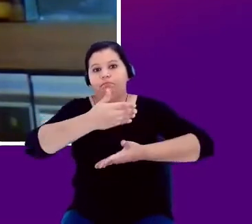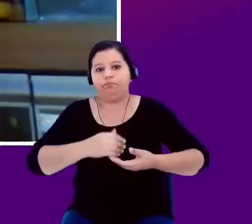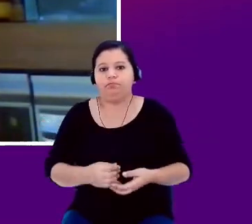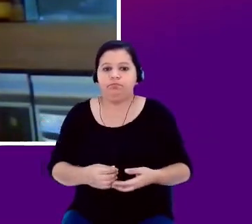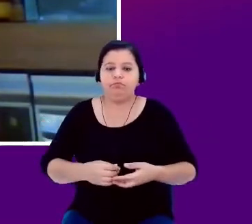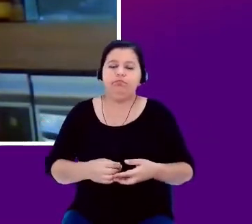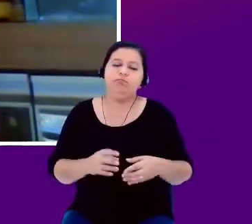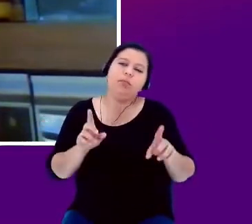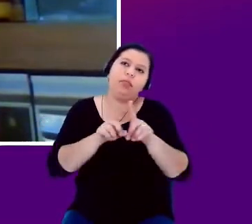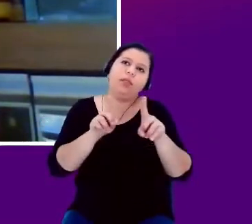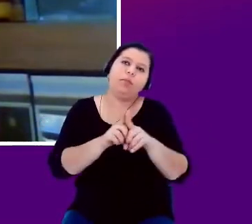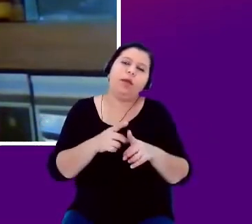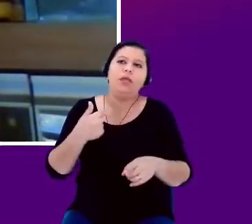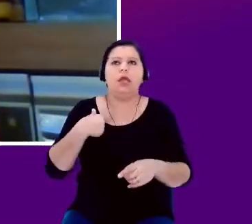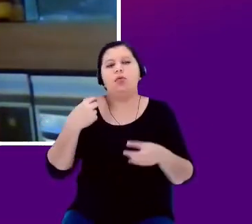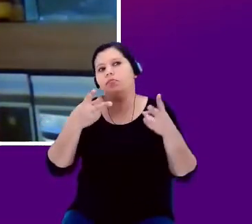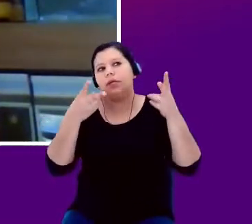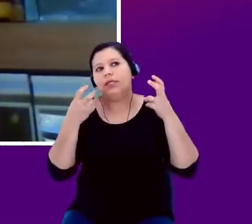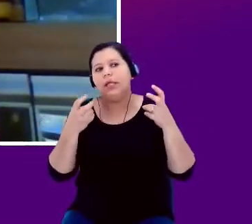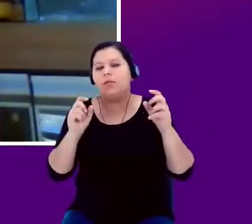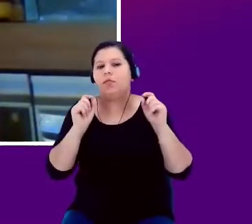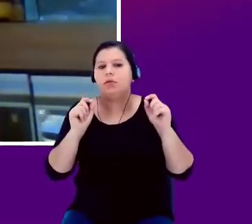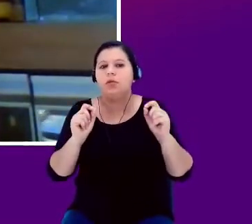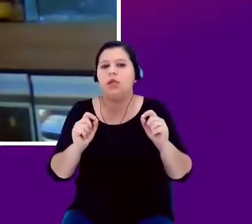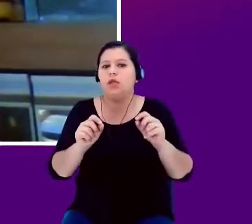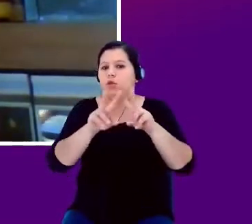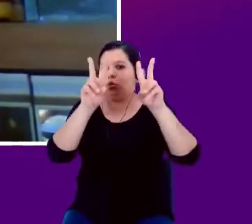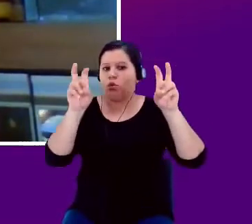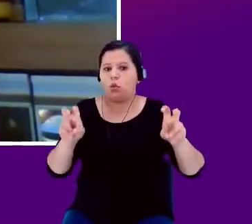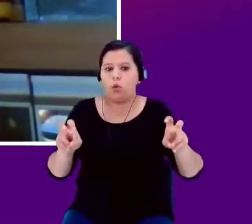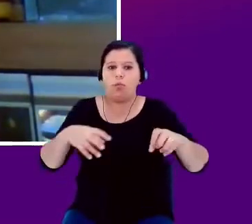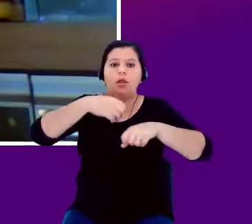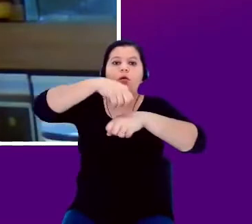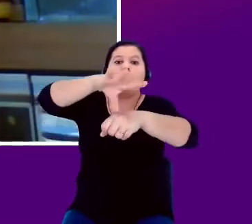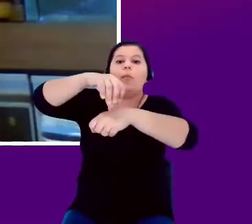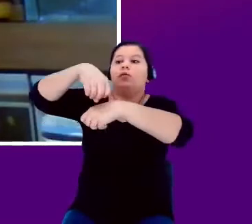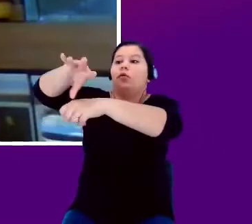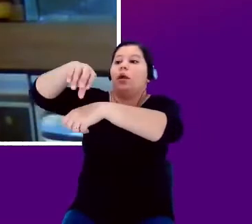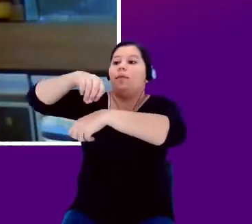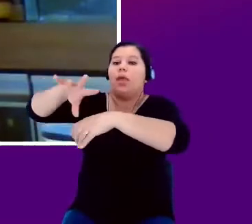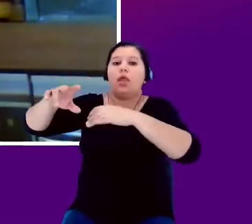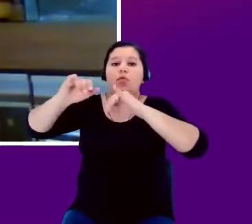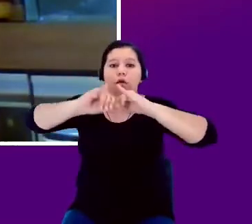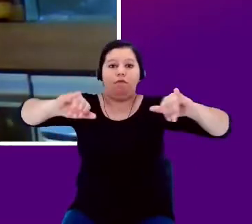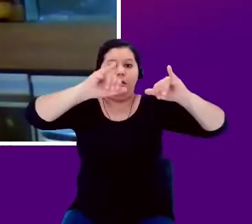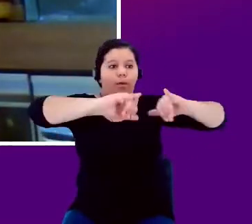que me parece importante é dizer a respeito do compartilhamento de dados, que é